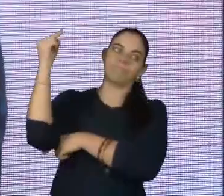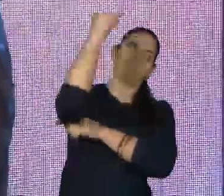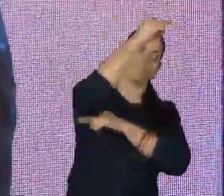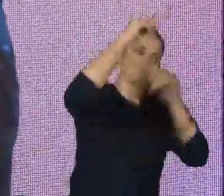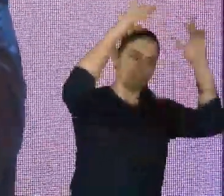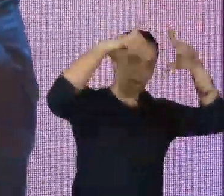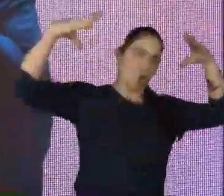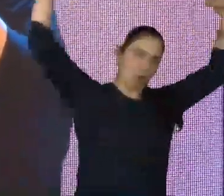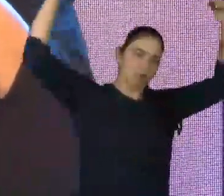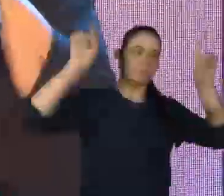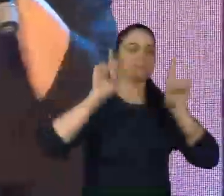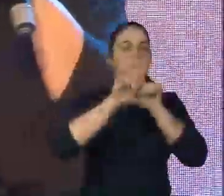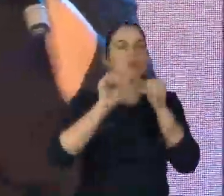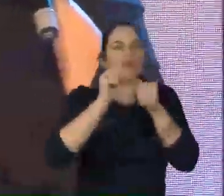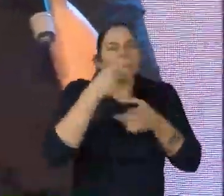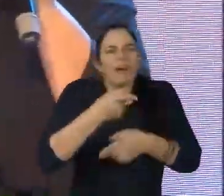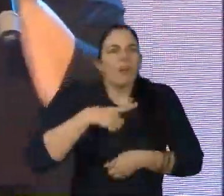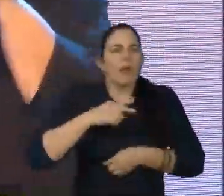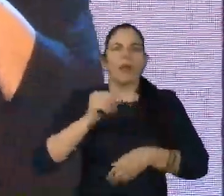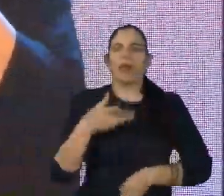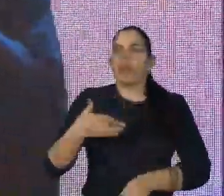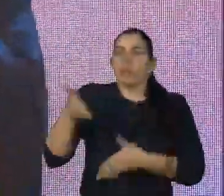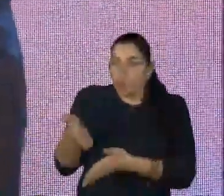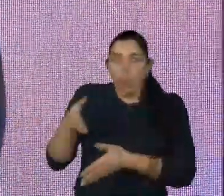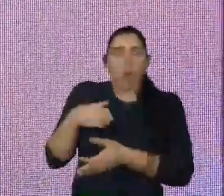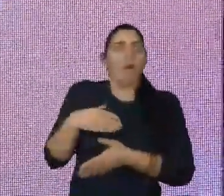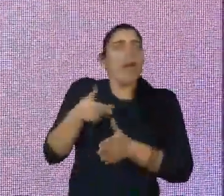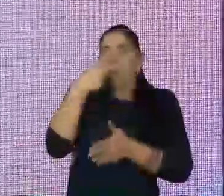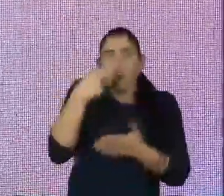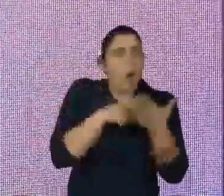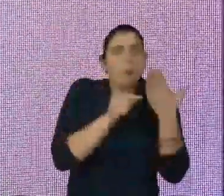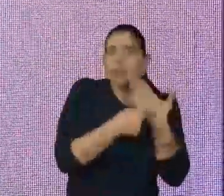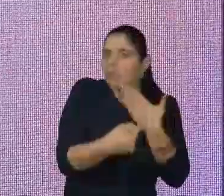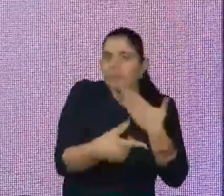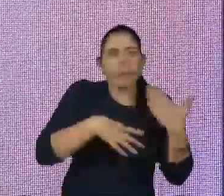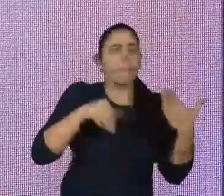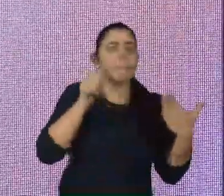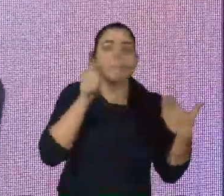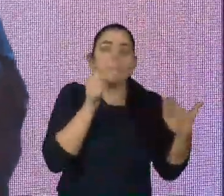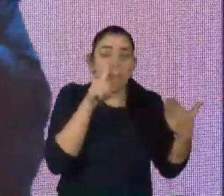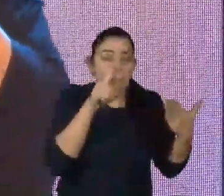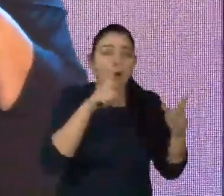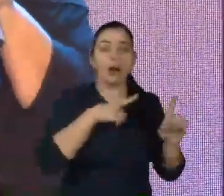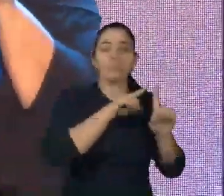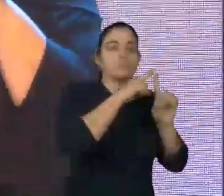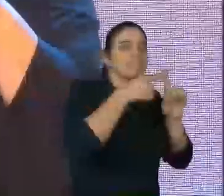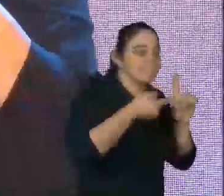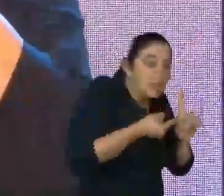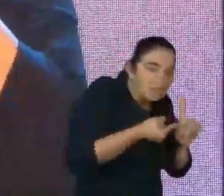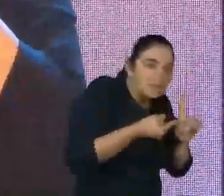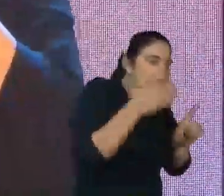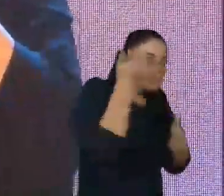mas como ter um filho com deficiência. Ela se preparou, mas aquilo não aconteceu, então ela foi para a montanha. As duas